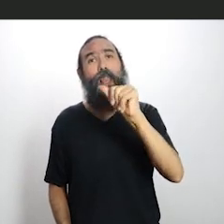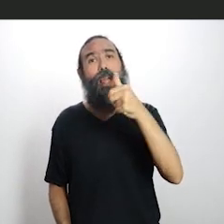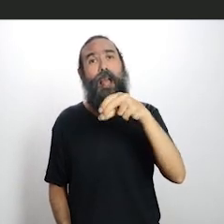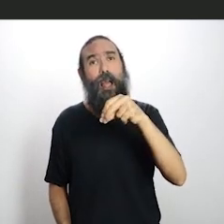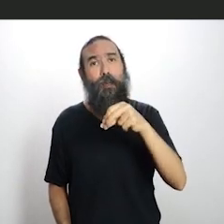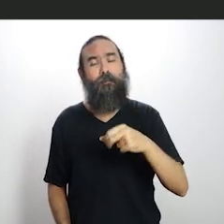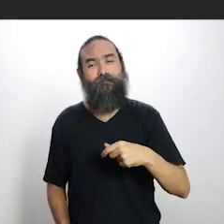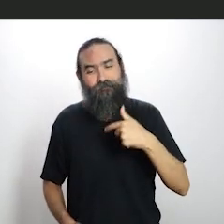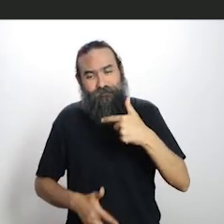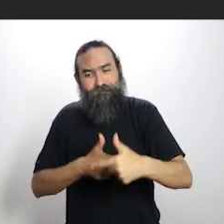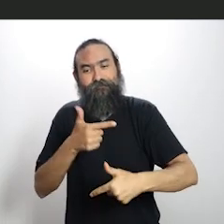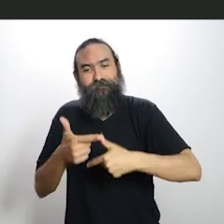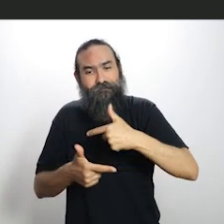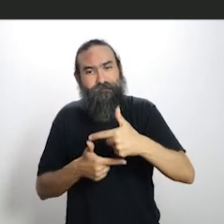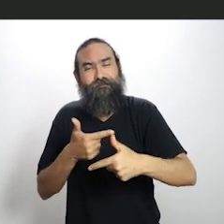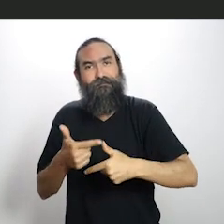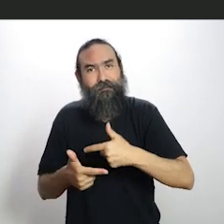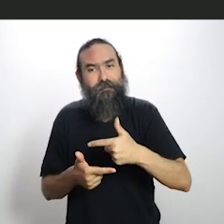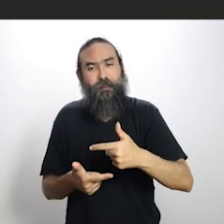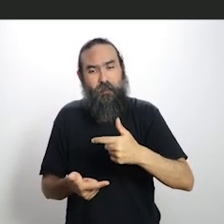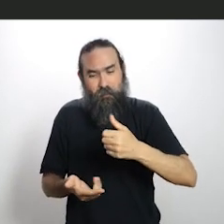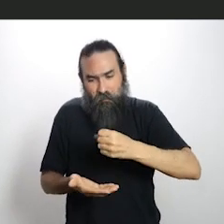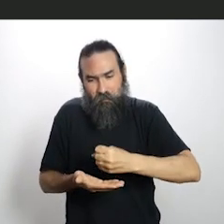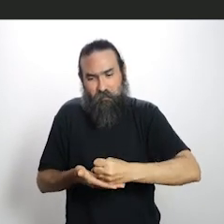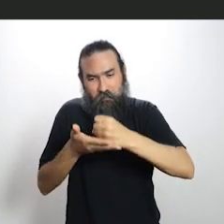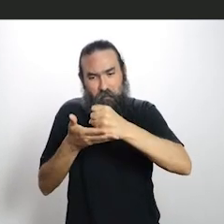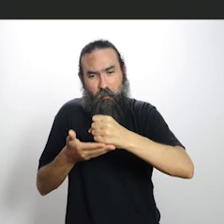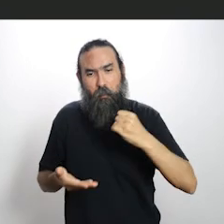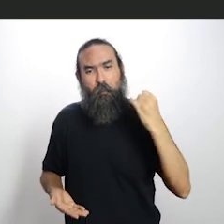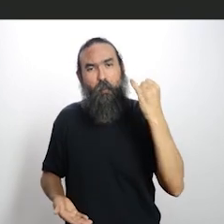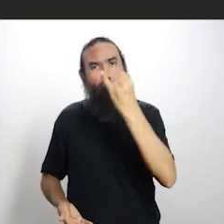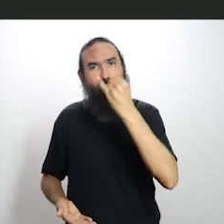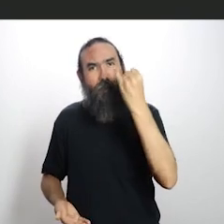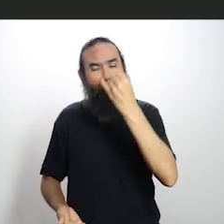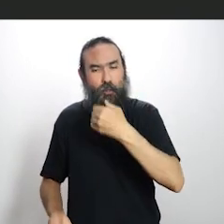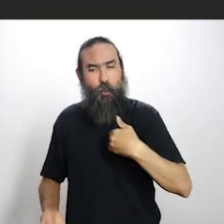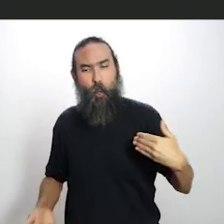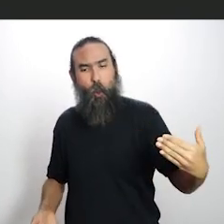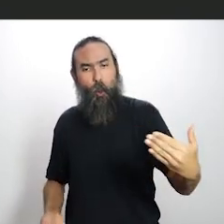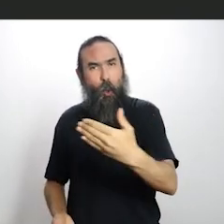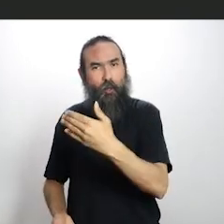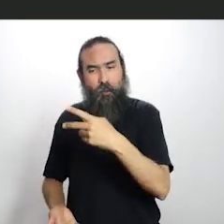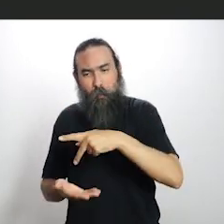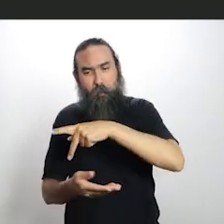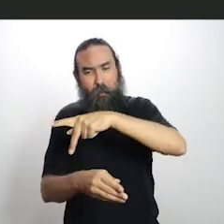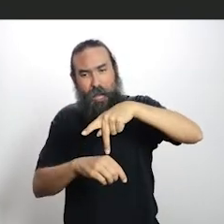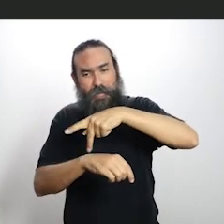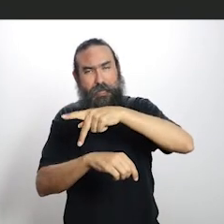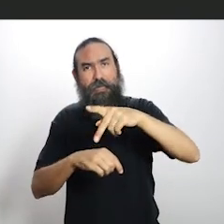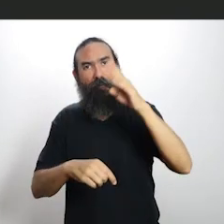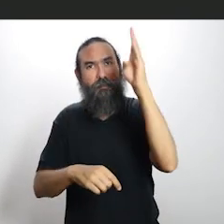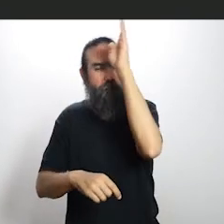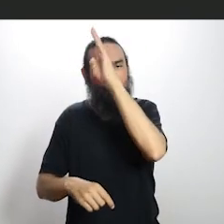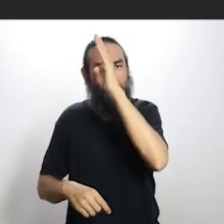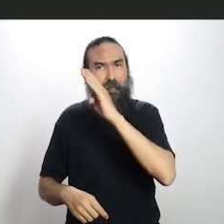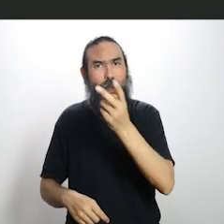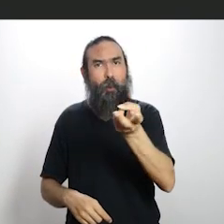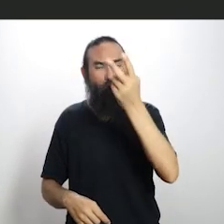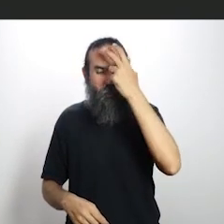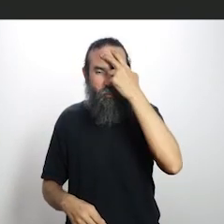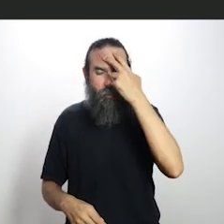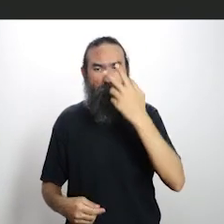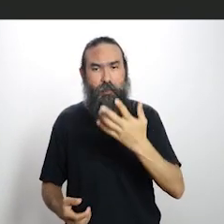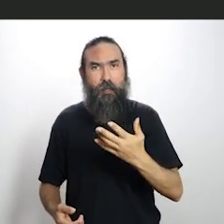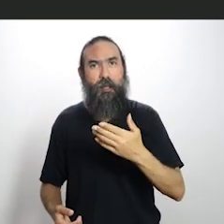levou a gente para lugares que a gente está todo estando tendo que se se enfrentar é só uma questão mesmo da gente